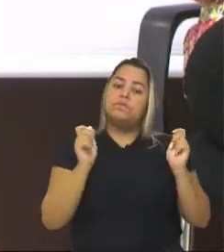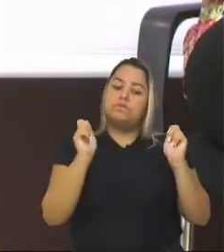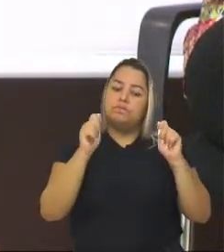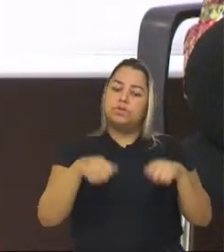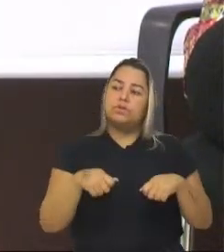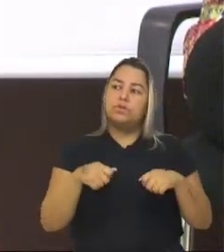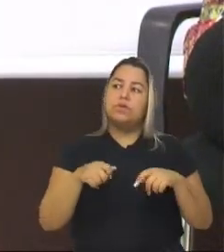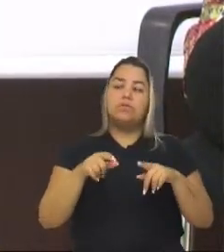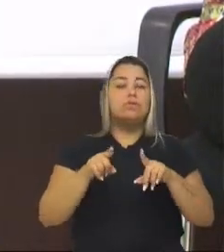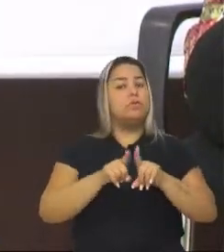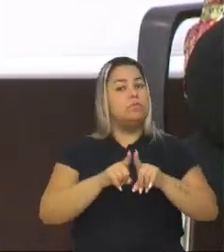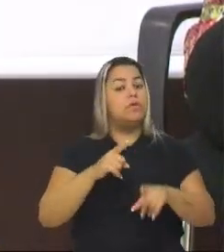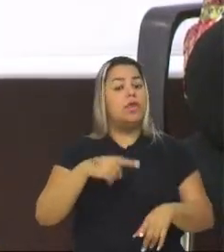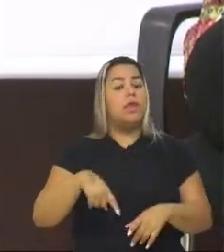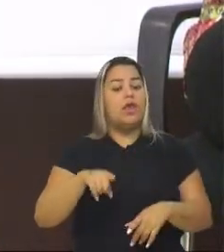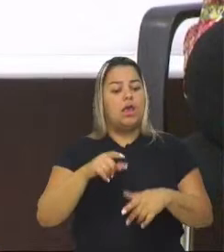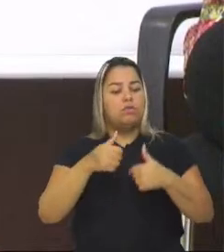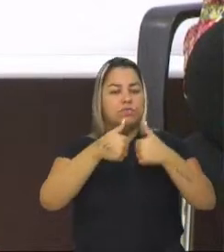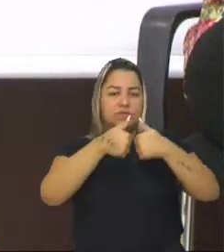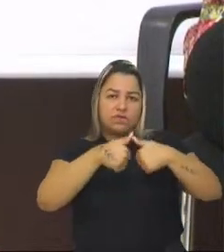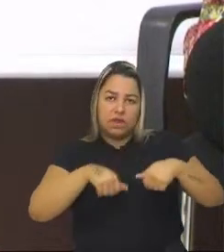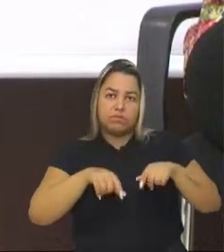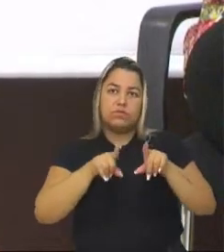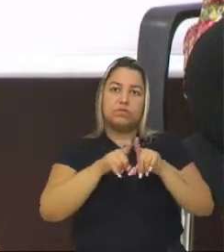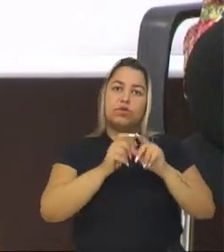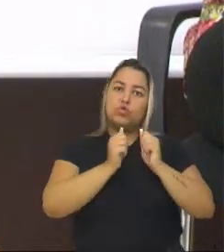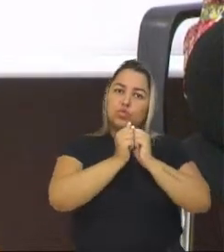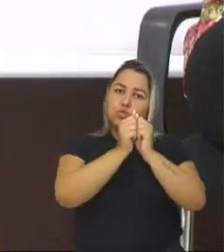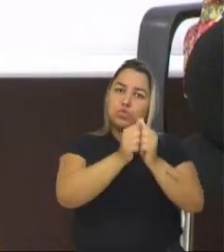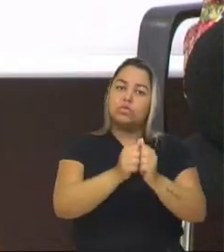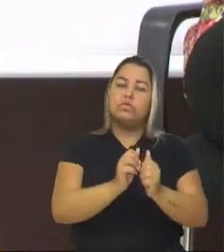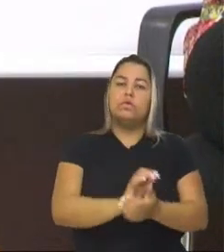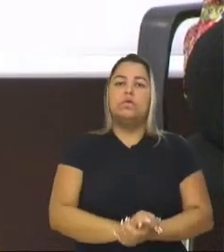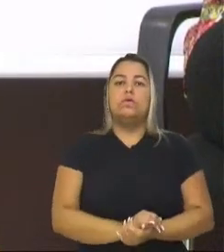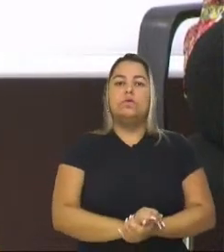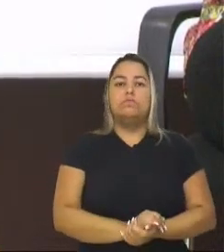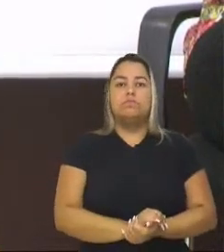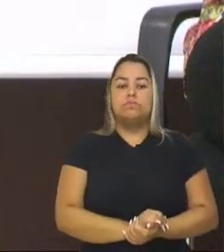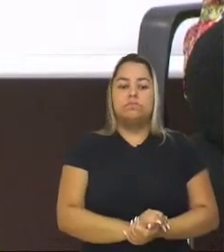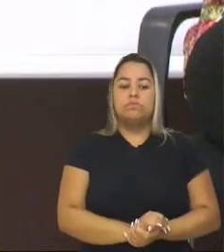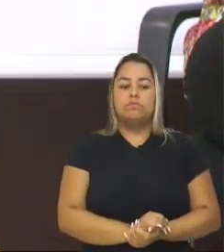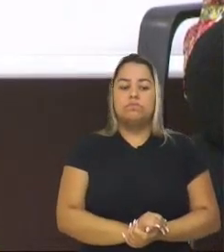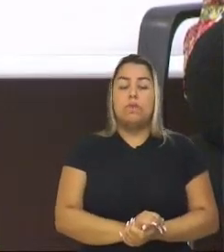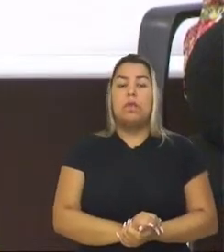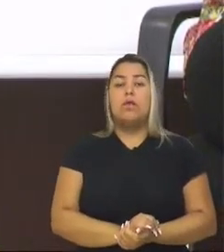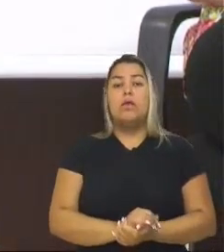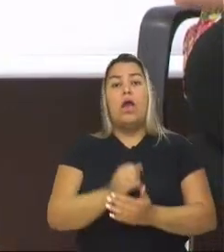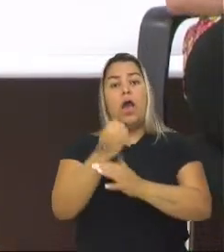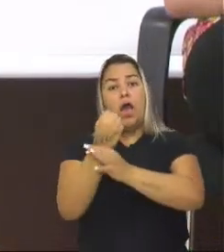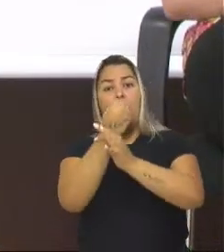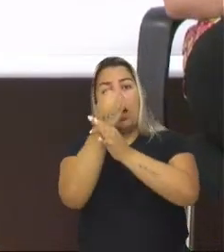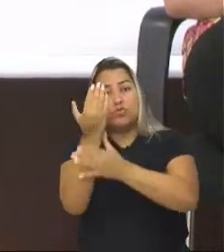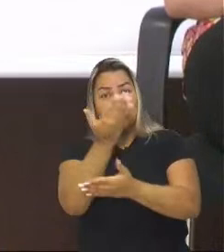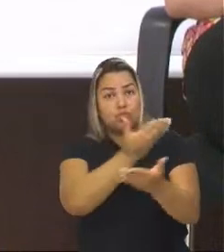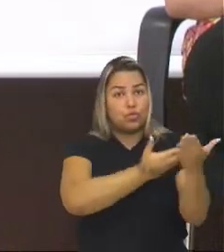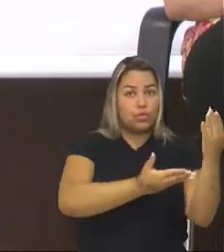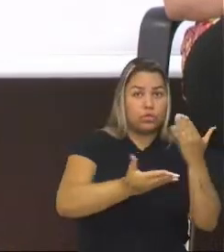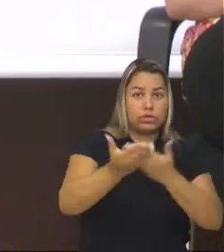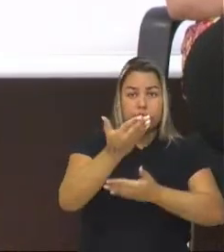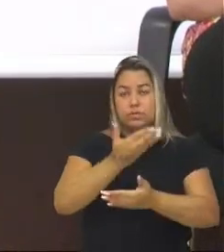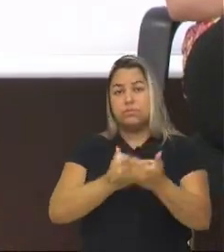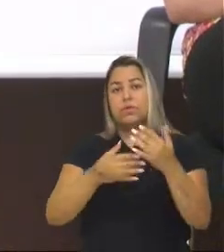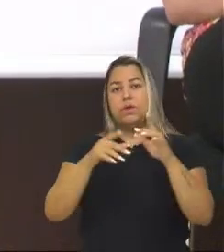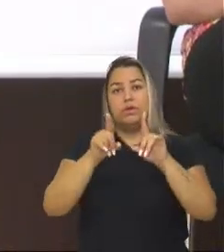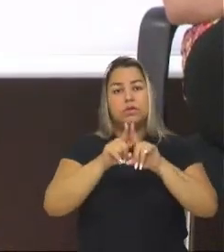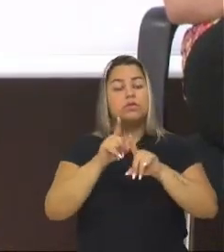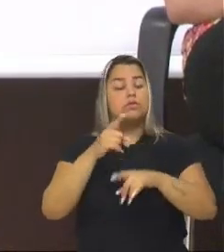merecemos. Mas, ao estarmos em conjunto, a gente se apoia uma nas outras, um nos outros,